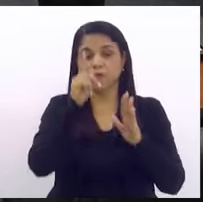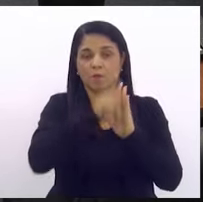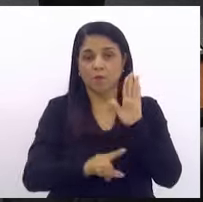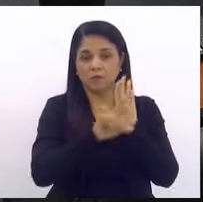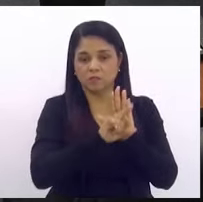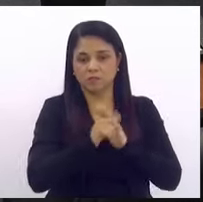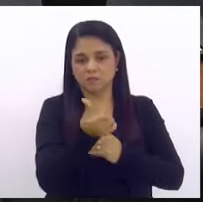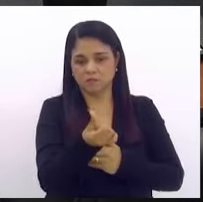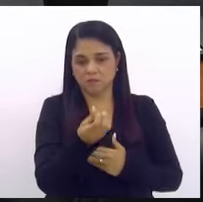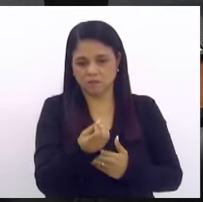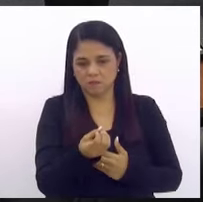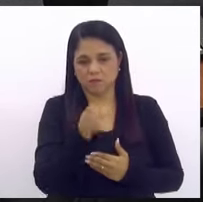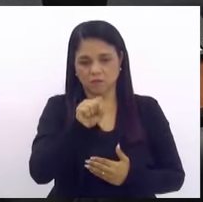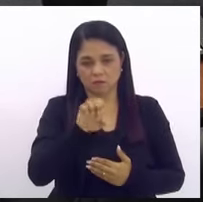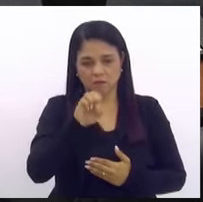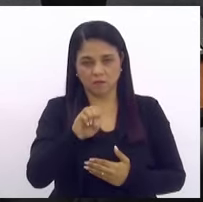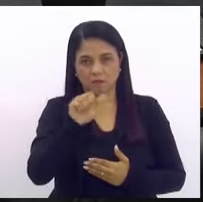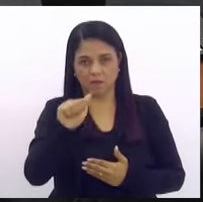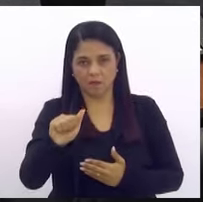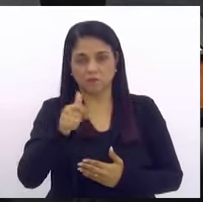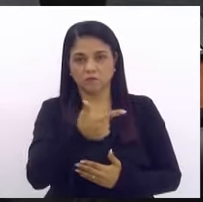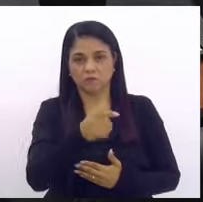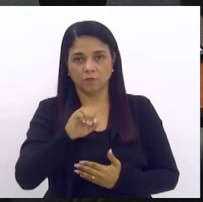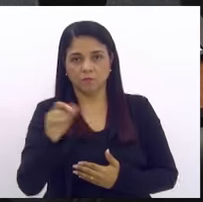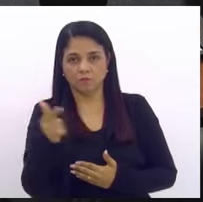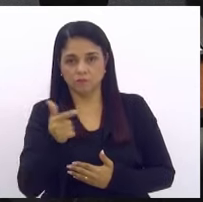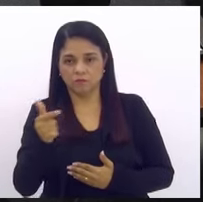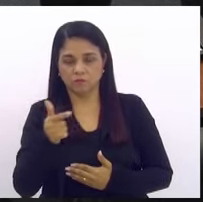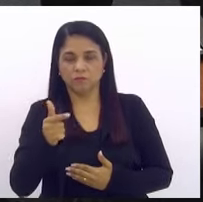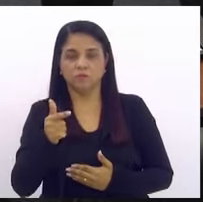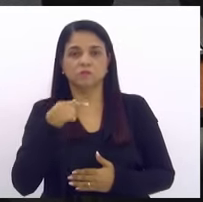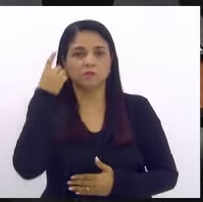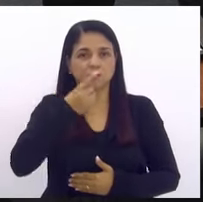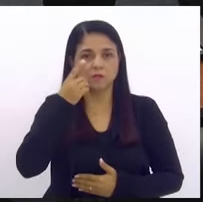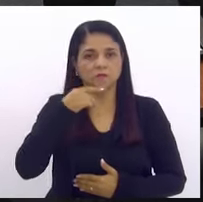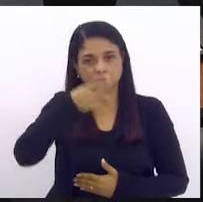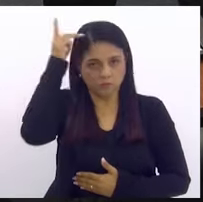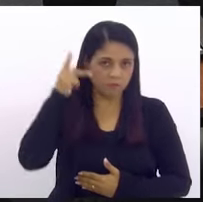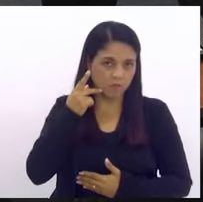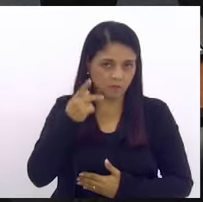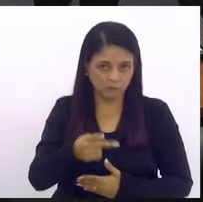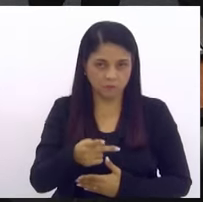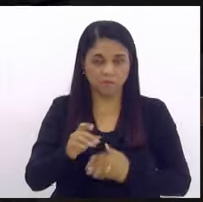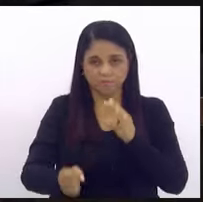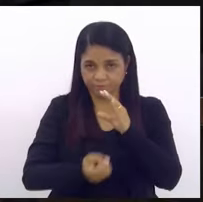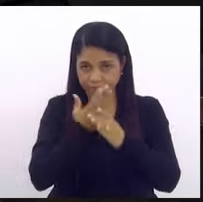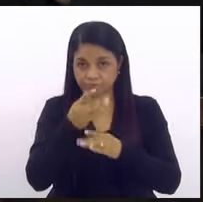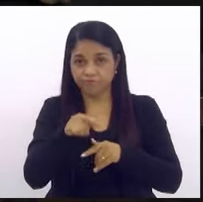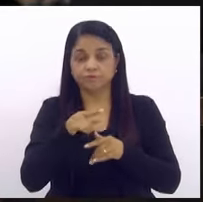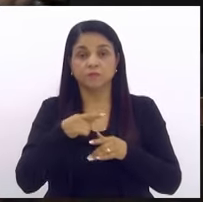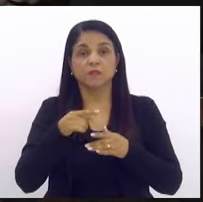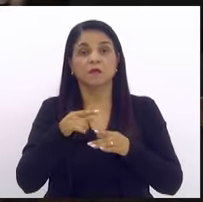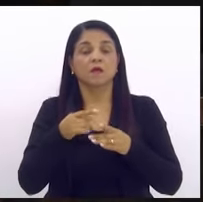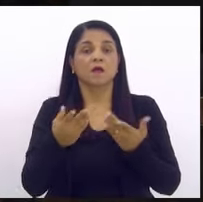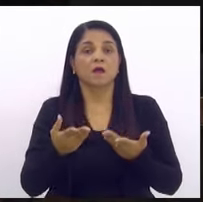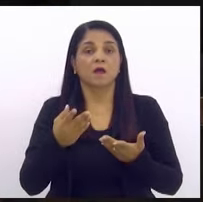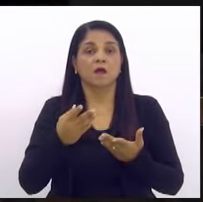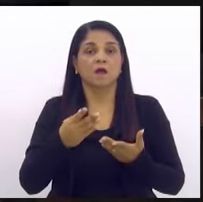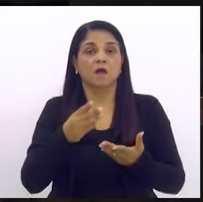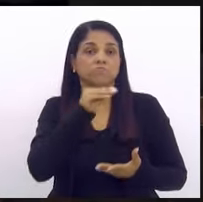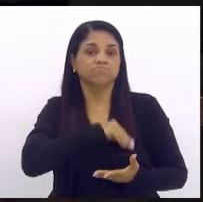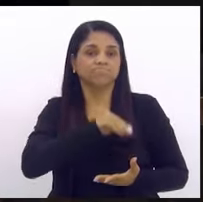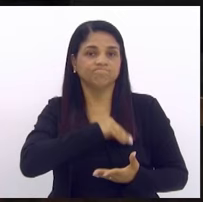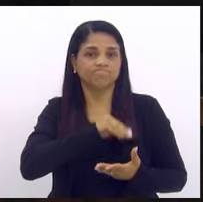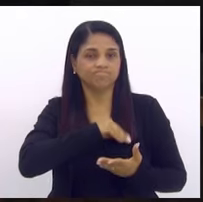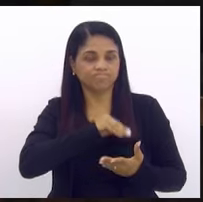lei número 6080-A de 2022, de autoria do deputado Luiz Paulo, que dispõe sobre a atualização